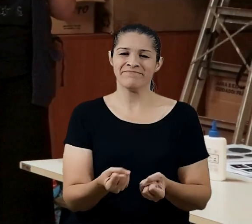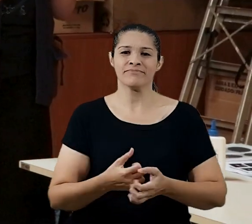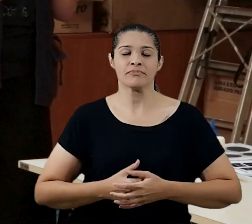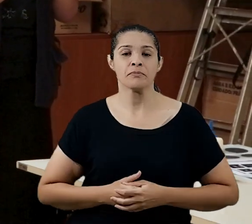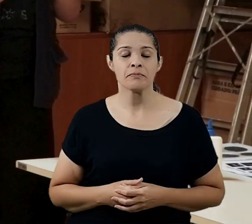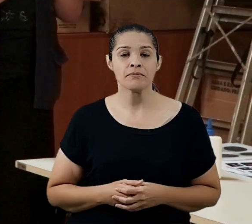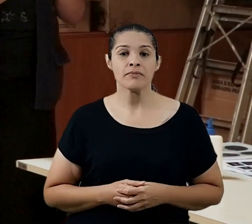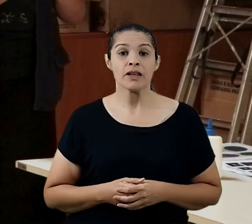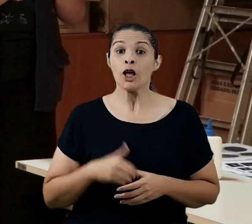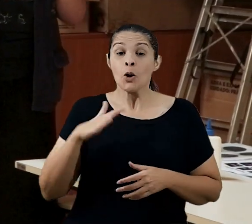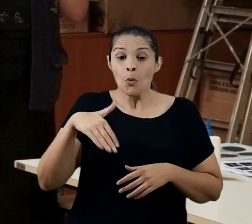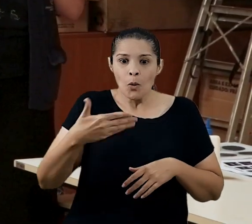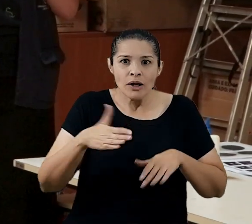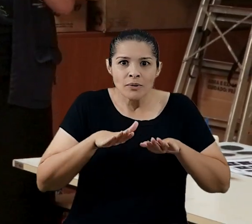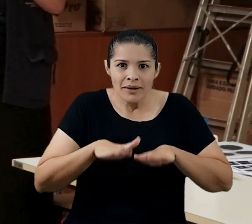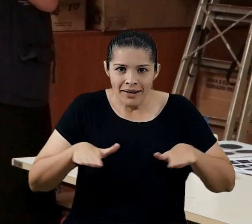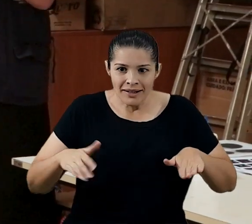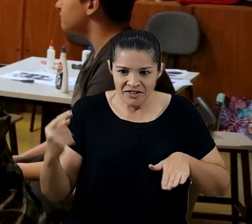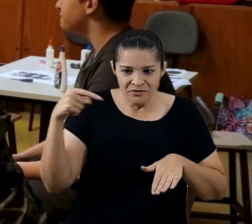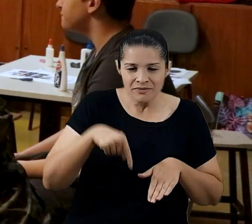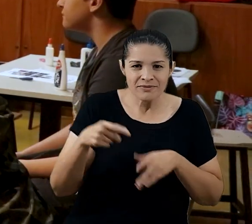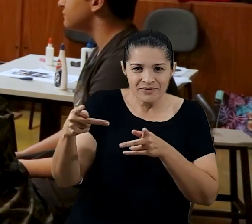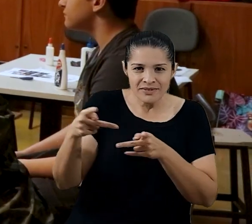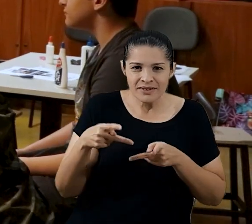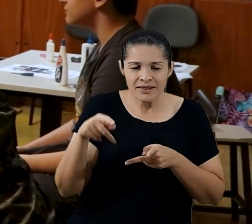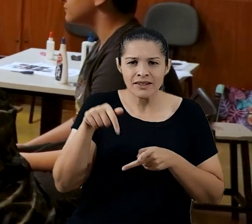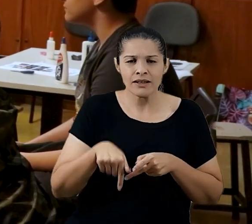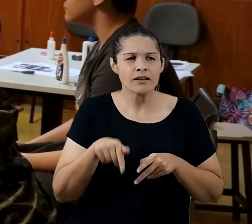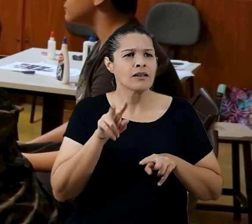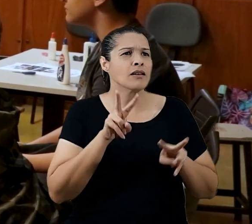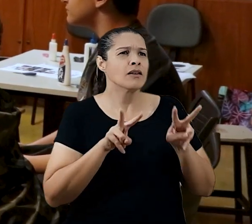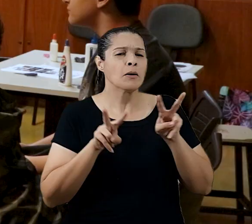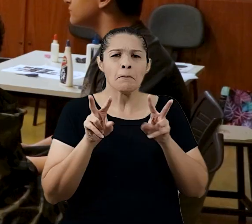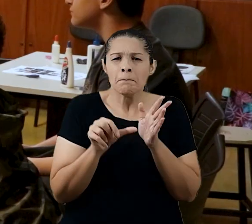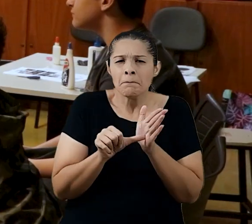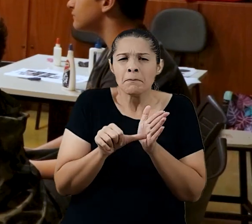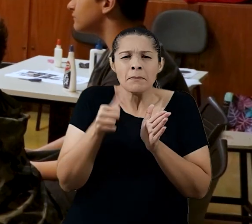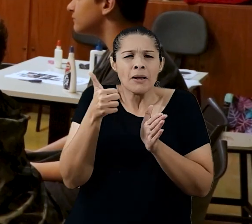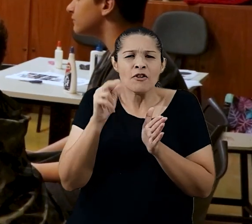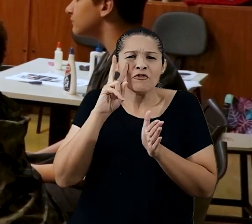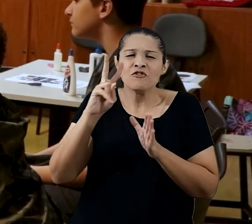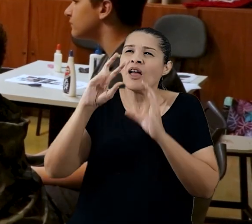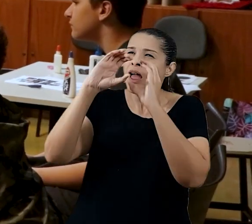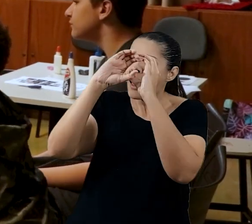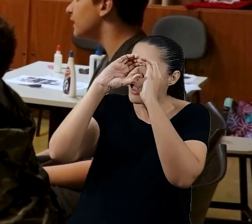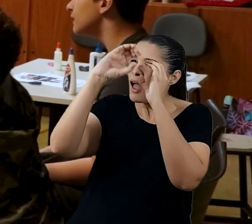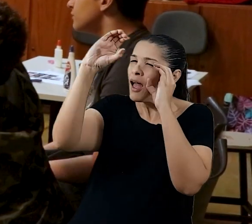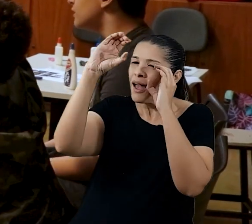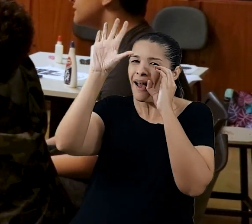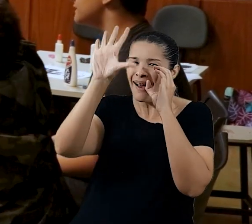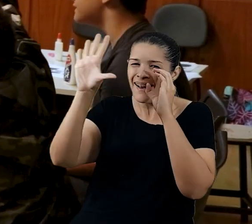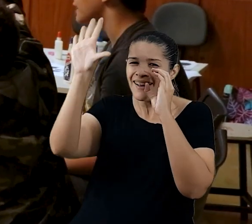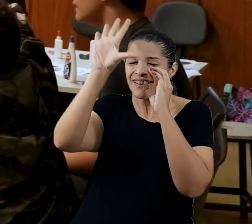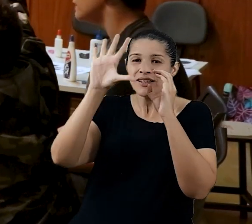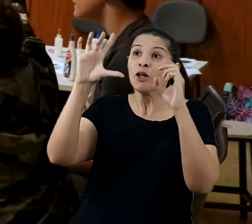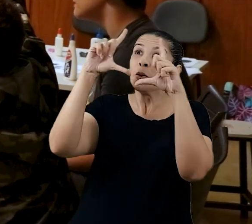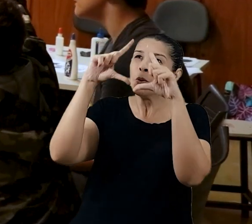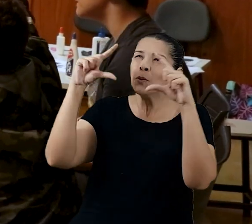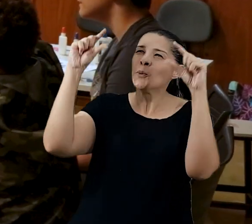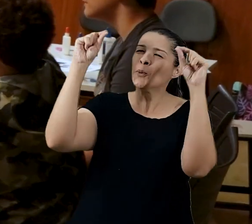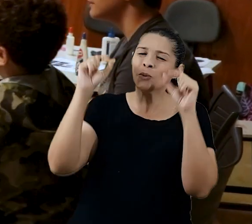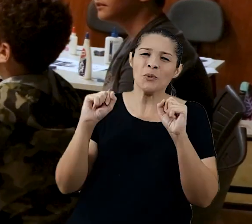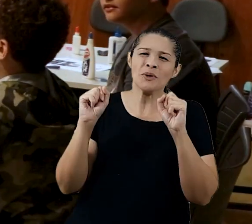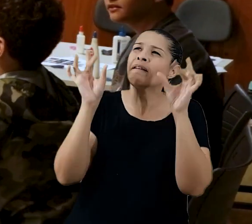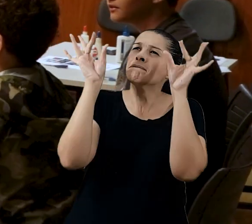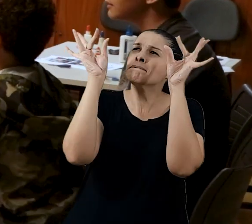Quando a criança visita o observatório e observa pela primeira vez o telescópio, a Lua, por exemplo, as